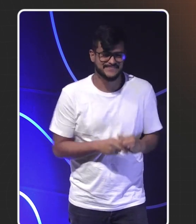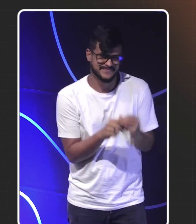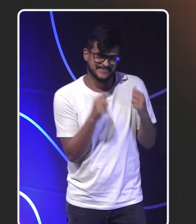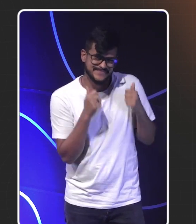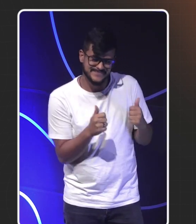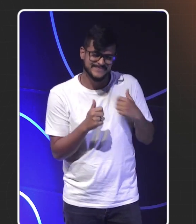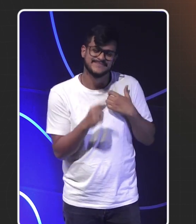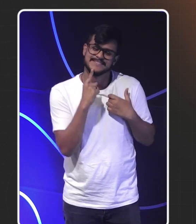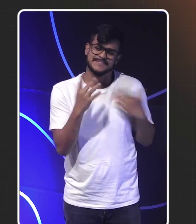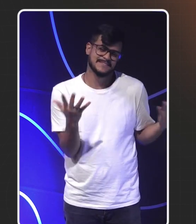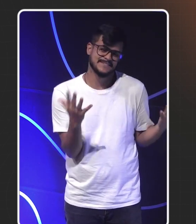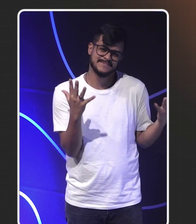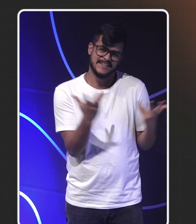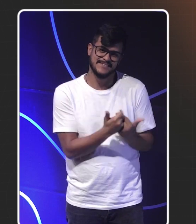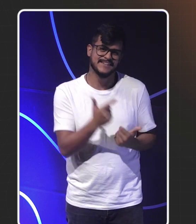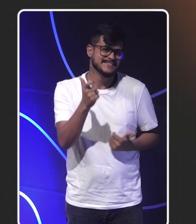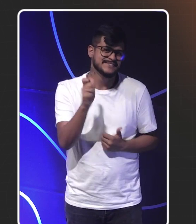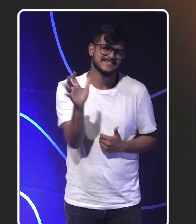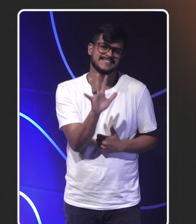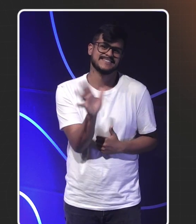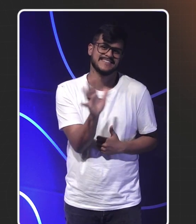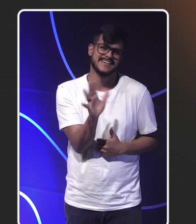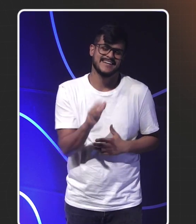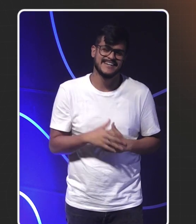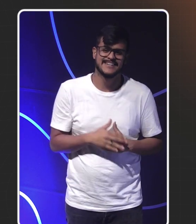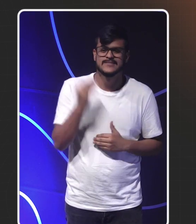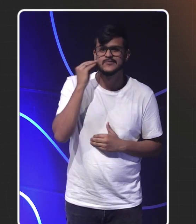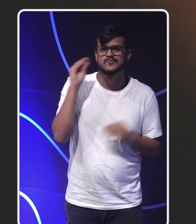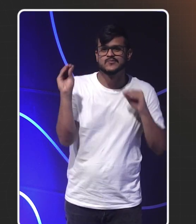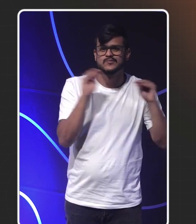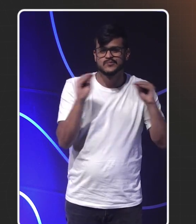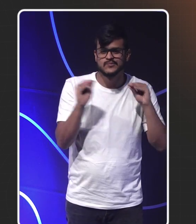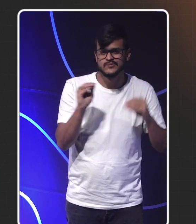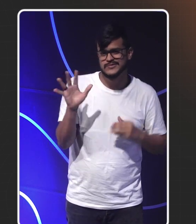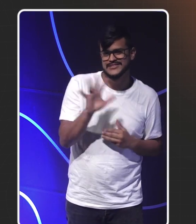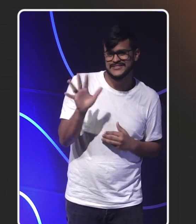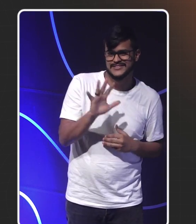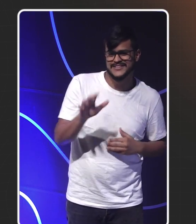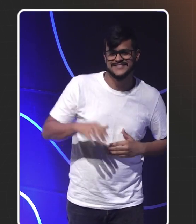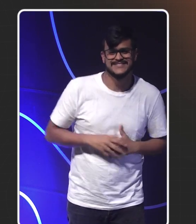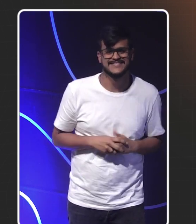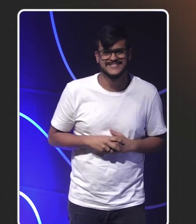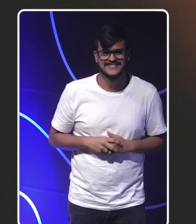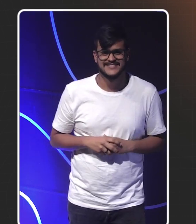gente, adorei. Vocês são demais. Tchau, tchau. Beijo, tchau, gente.